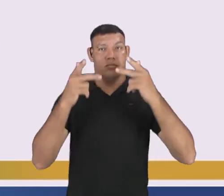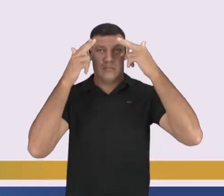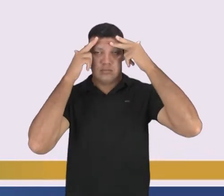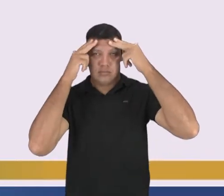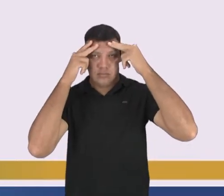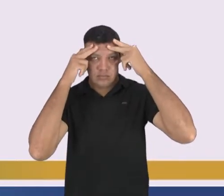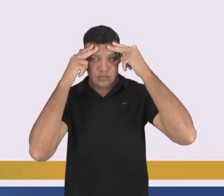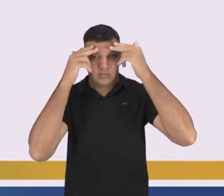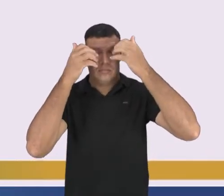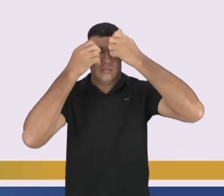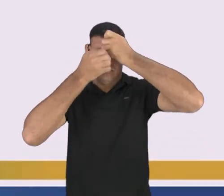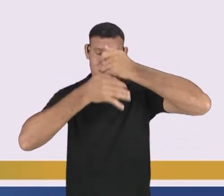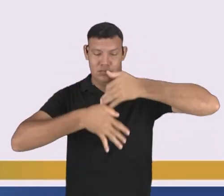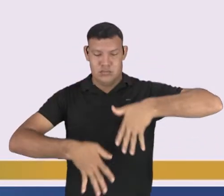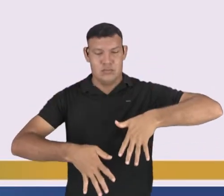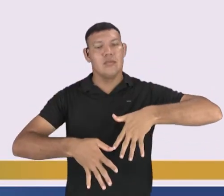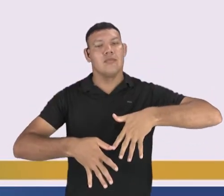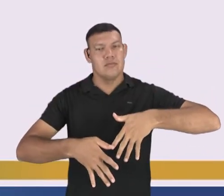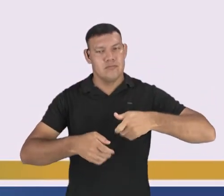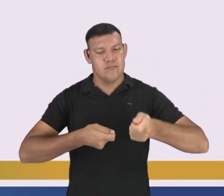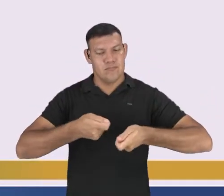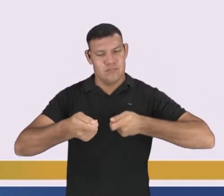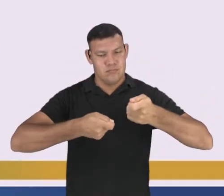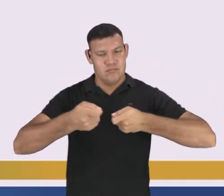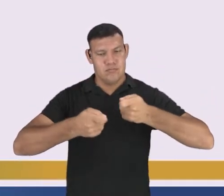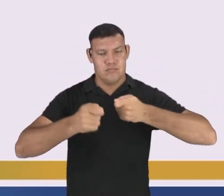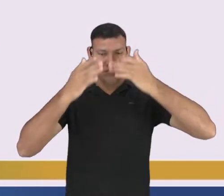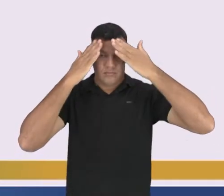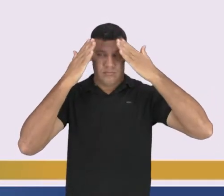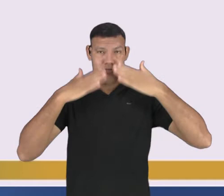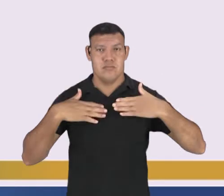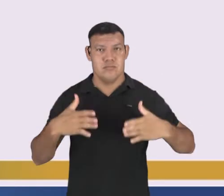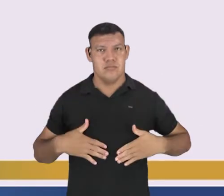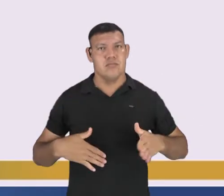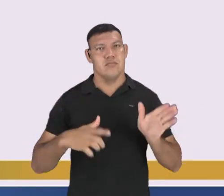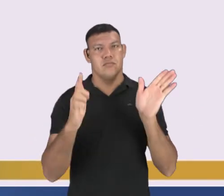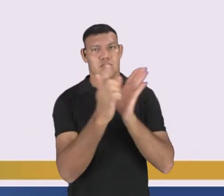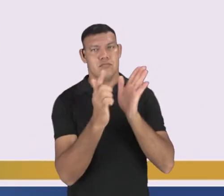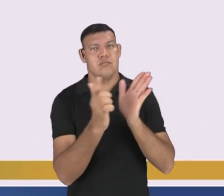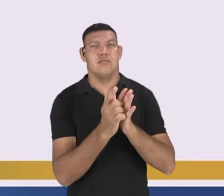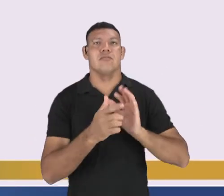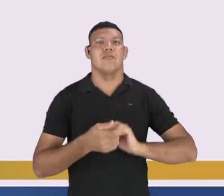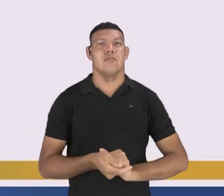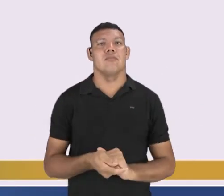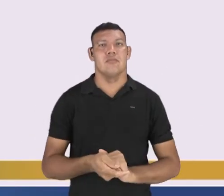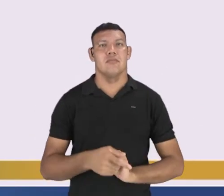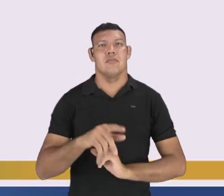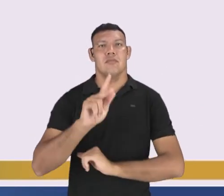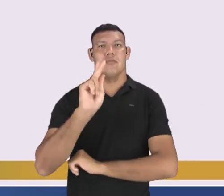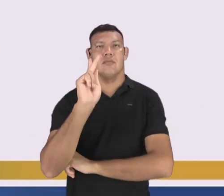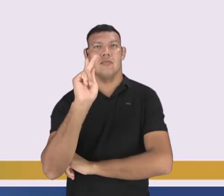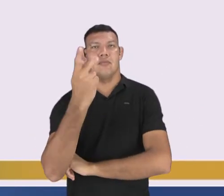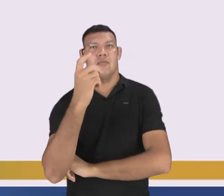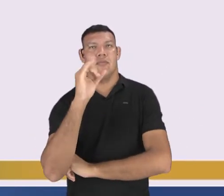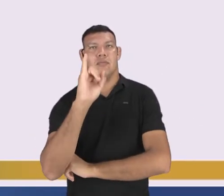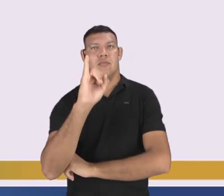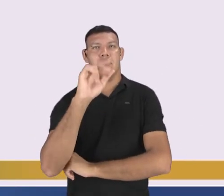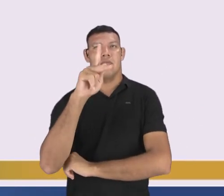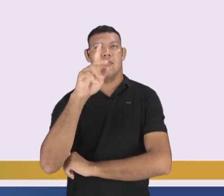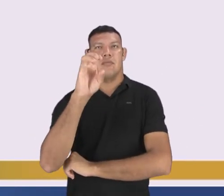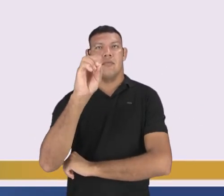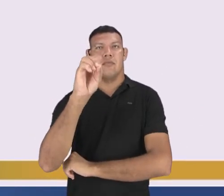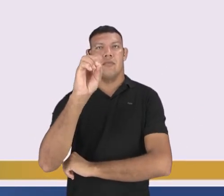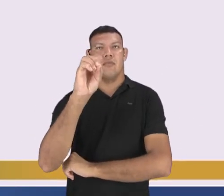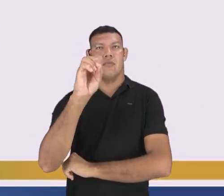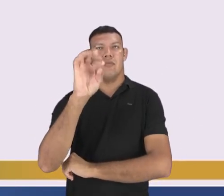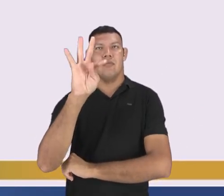nervoso, coordenam todas as funções do nosso corpo, né? O hipotálamo, por exemplo, ele é um grupo de células,